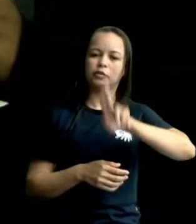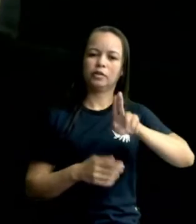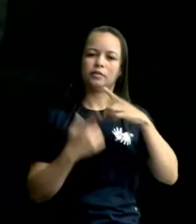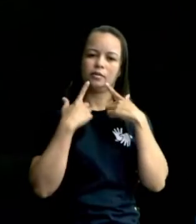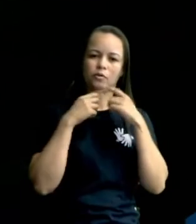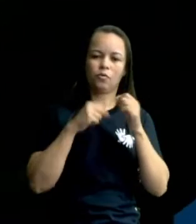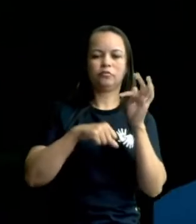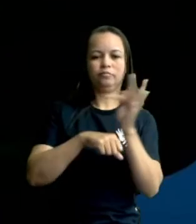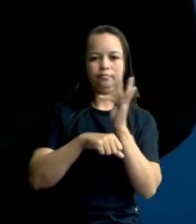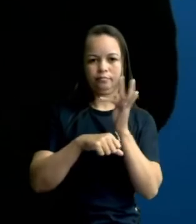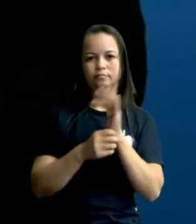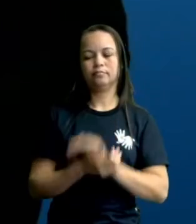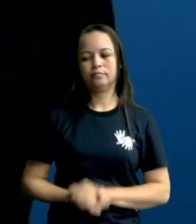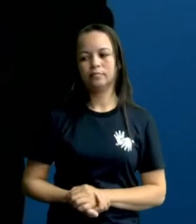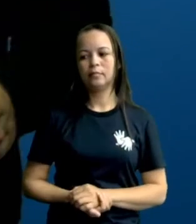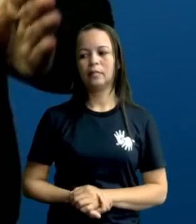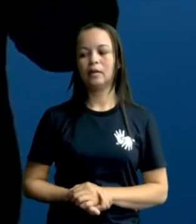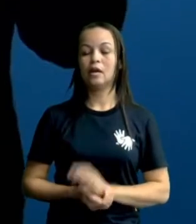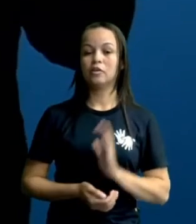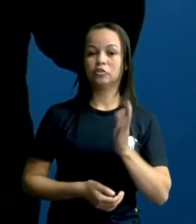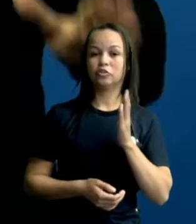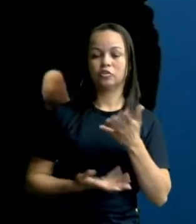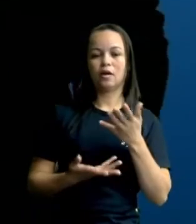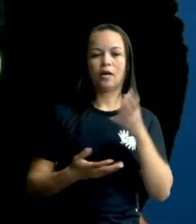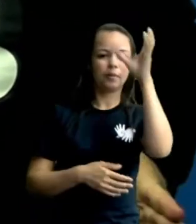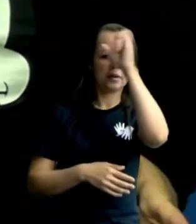que aprendemos sobre a linguagem formal,